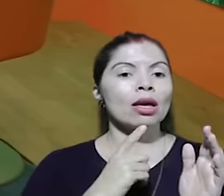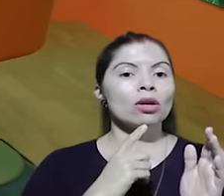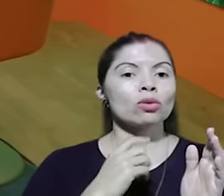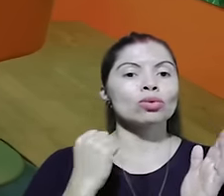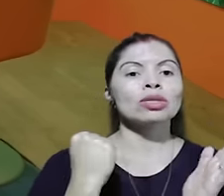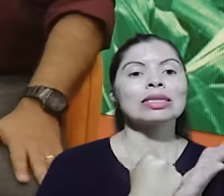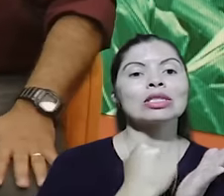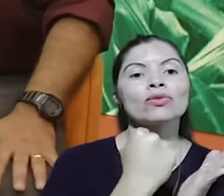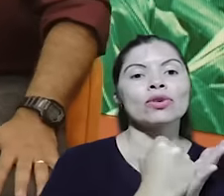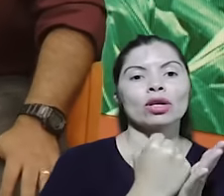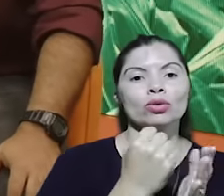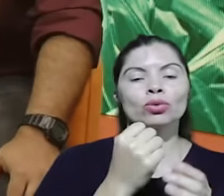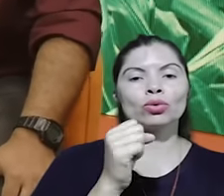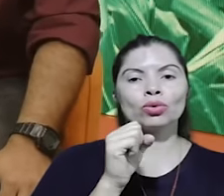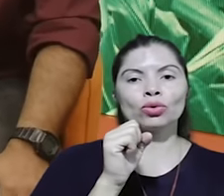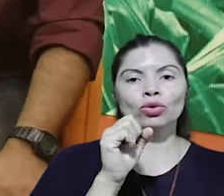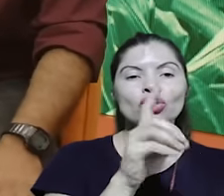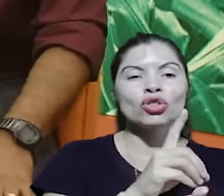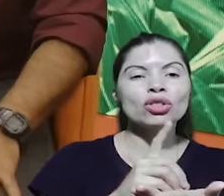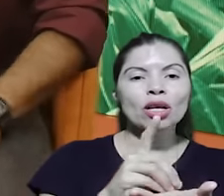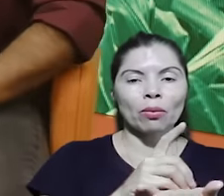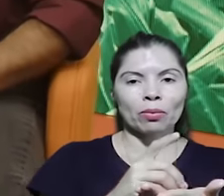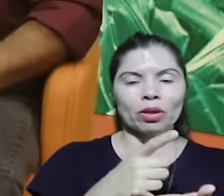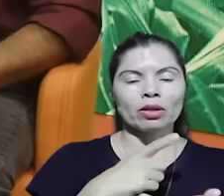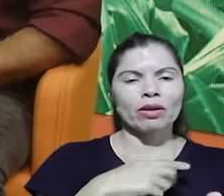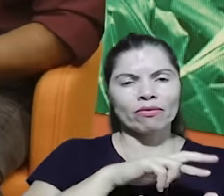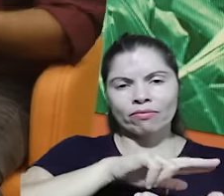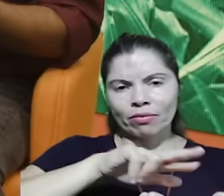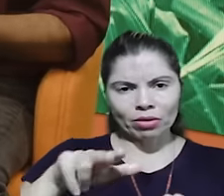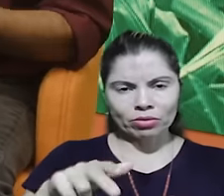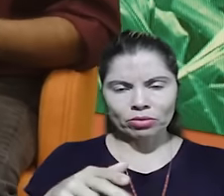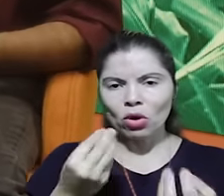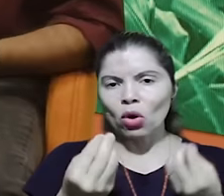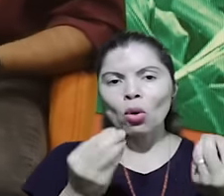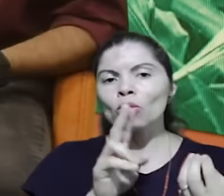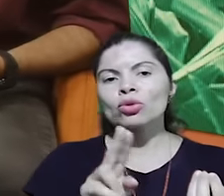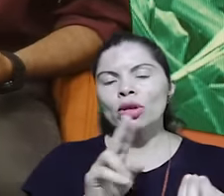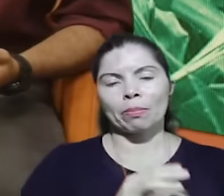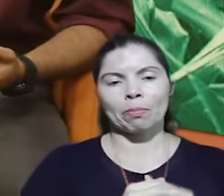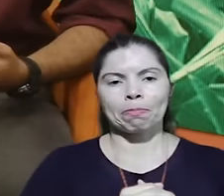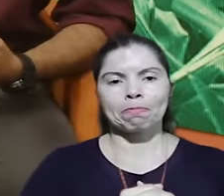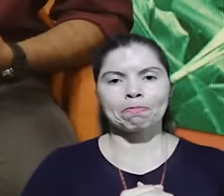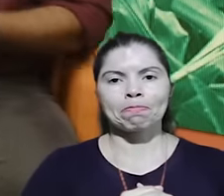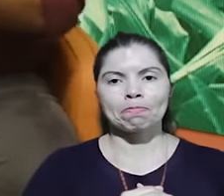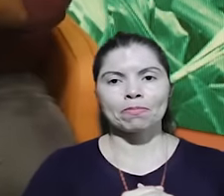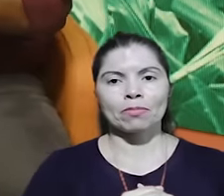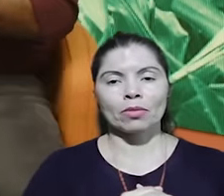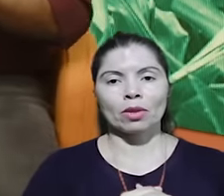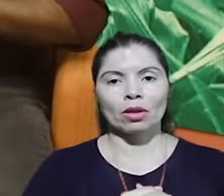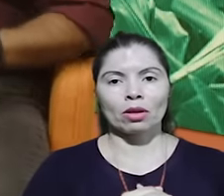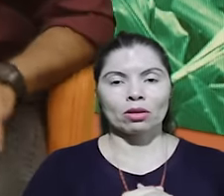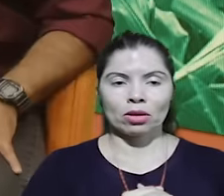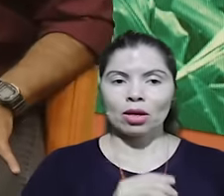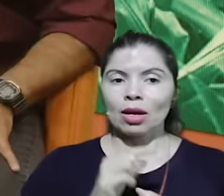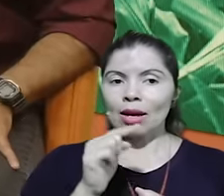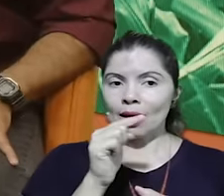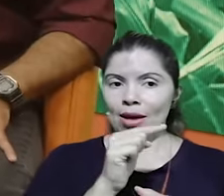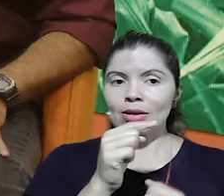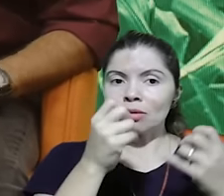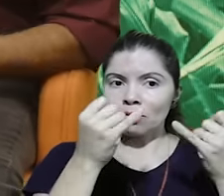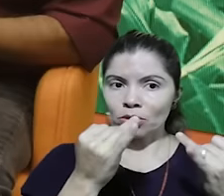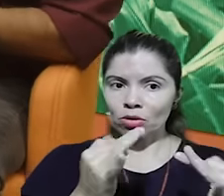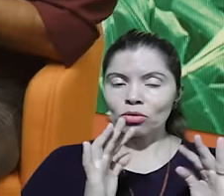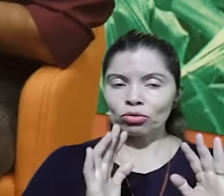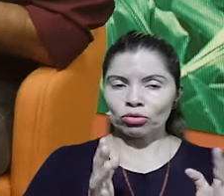ser utilizados importante pergunta Gisele e utilização do certificado digital gancho que o Dr